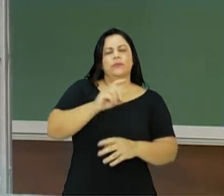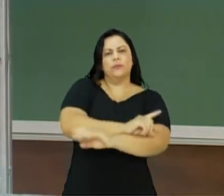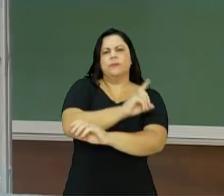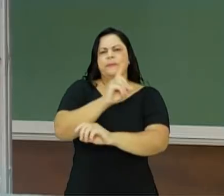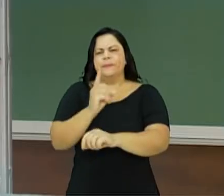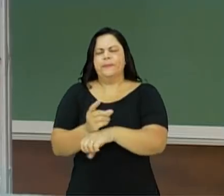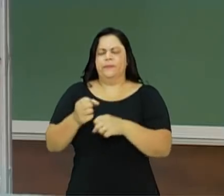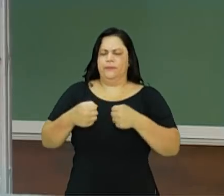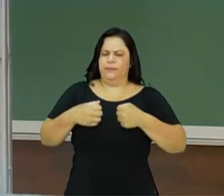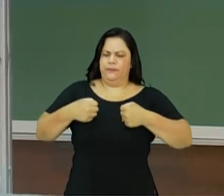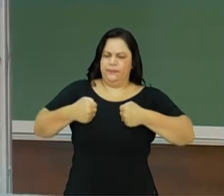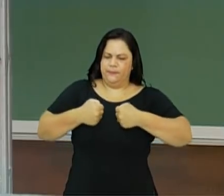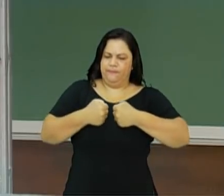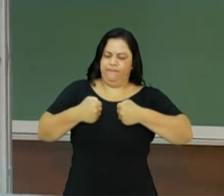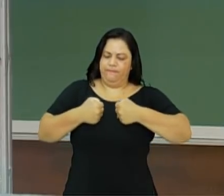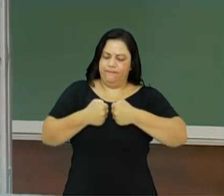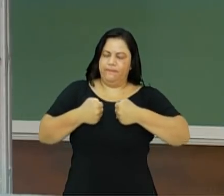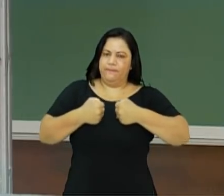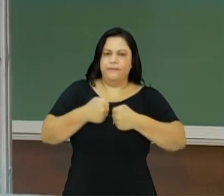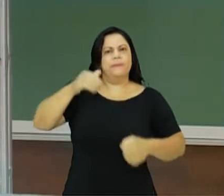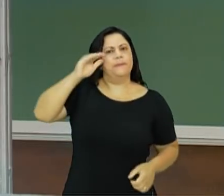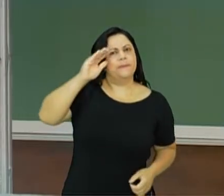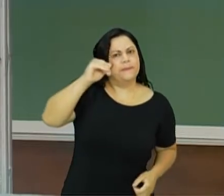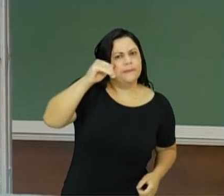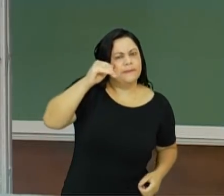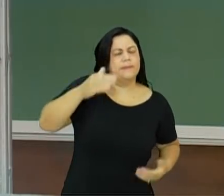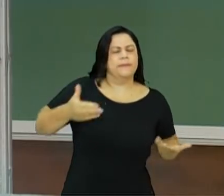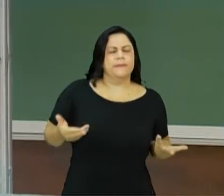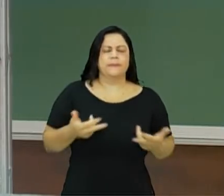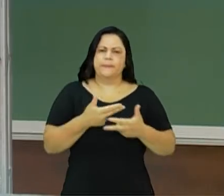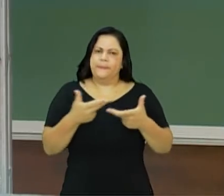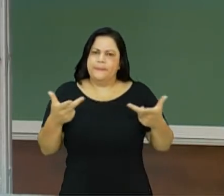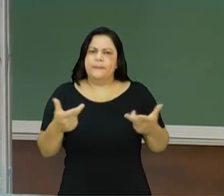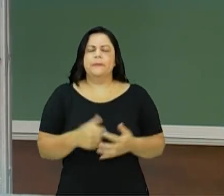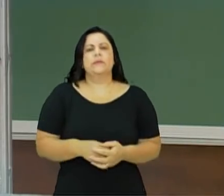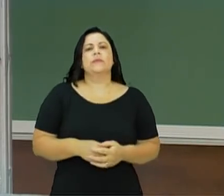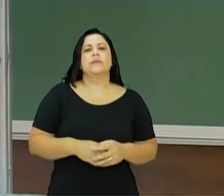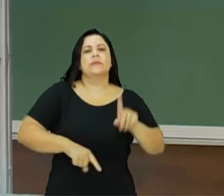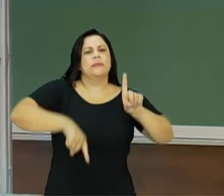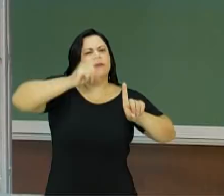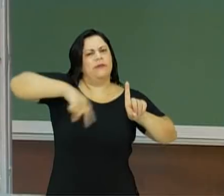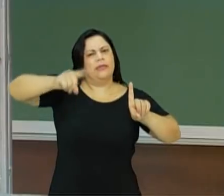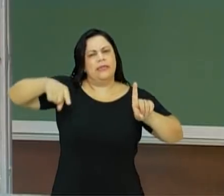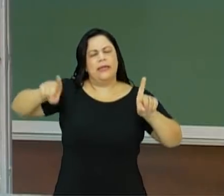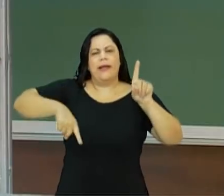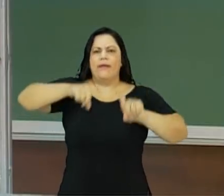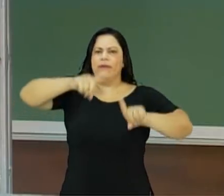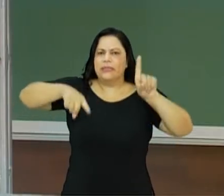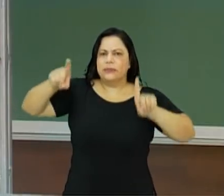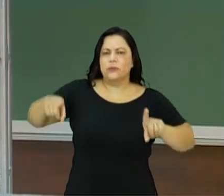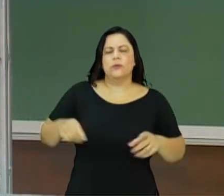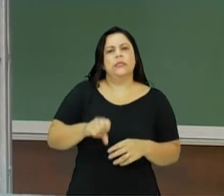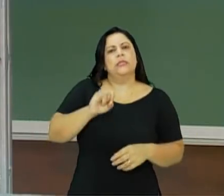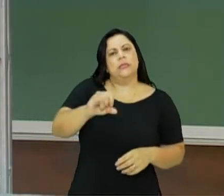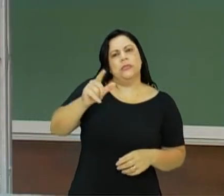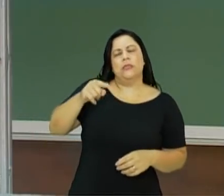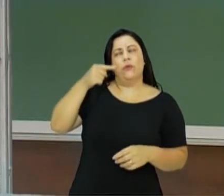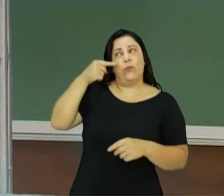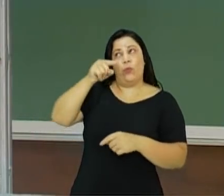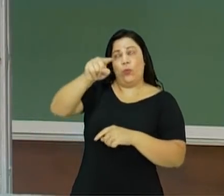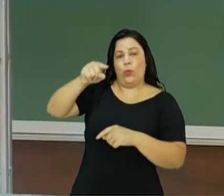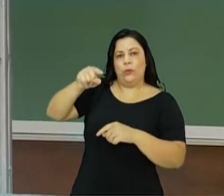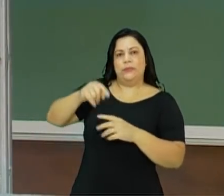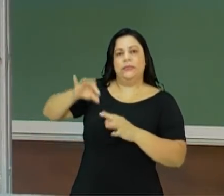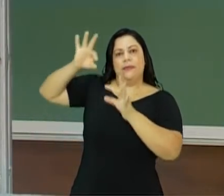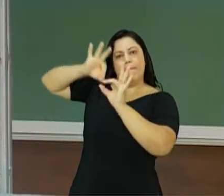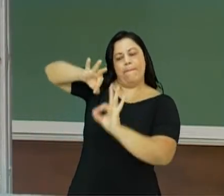né? Tanto é que uma curiosidade, né? Claro, tem variações nesse caso, mas se você for fazer a tua medida de altura logo de